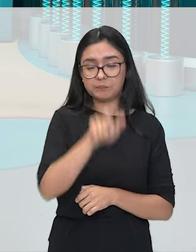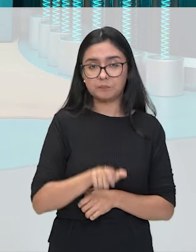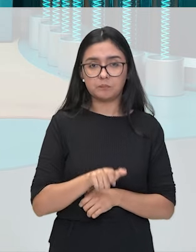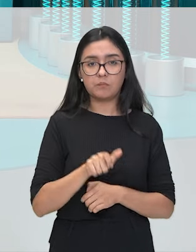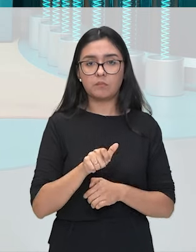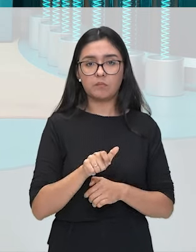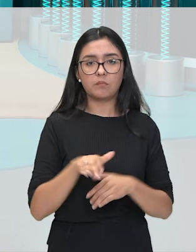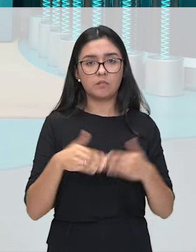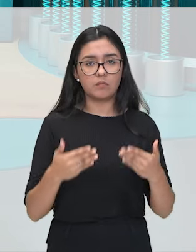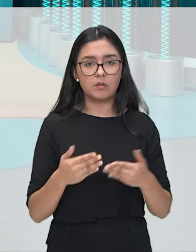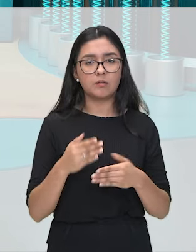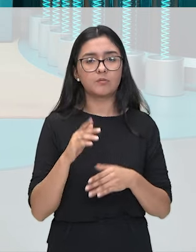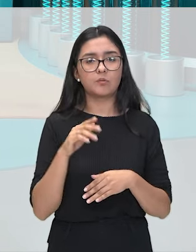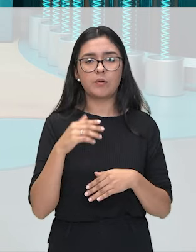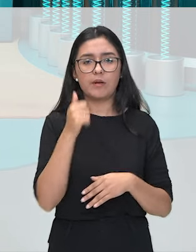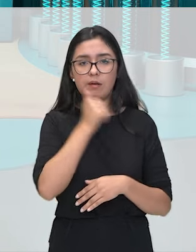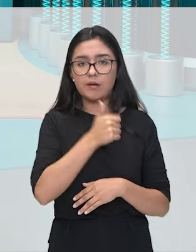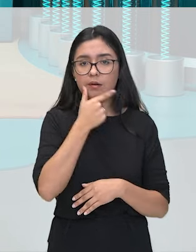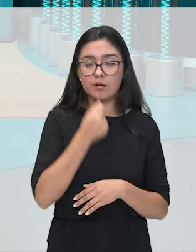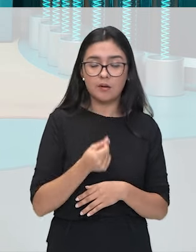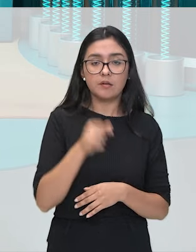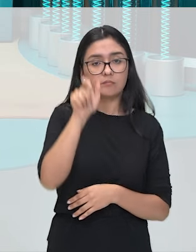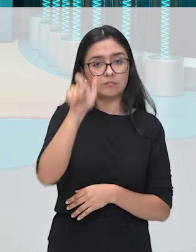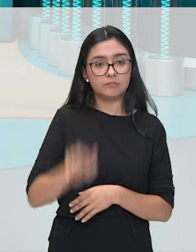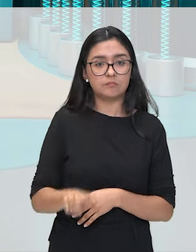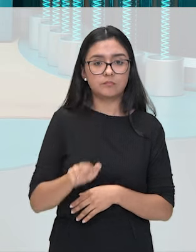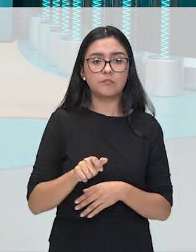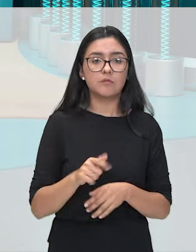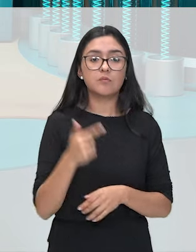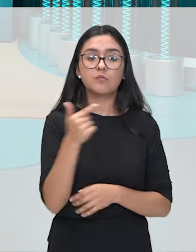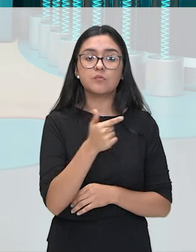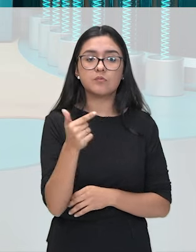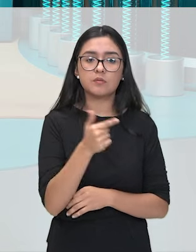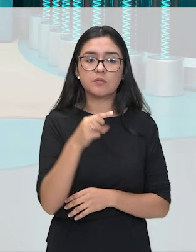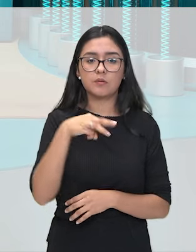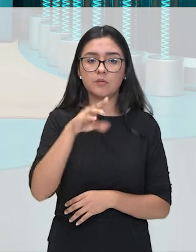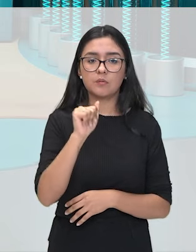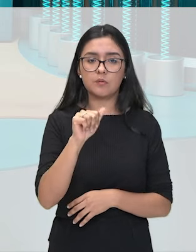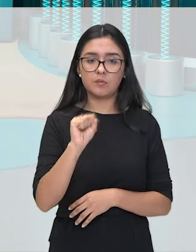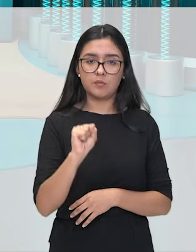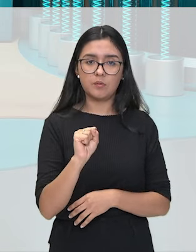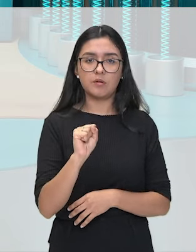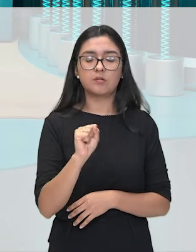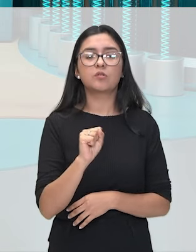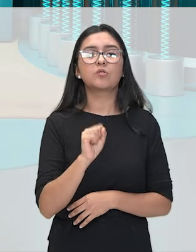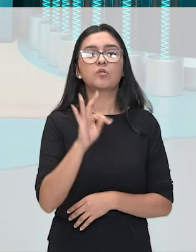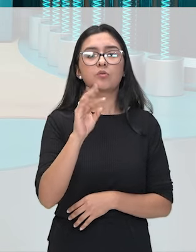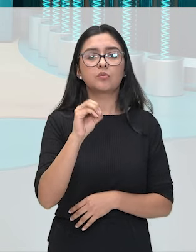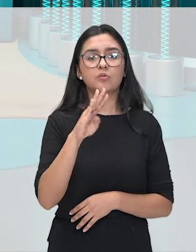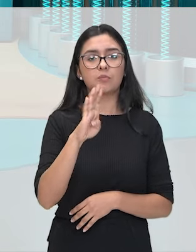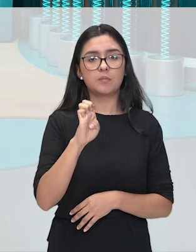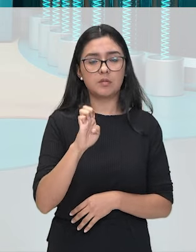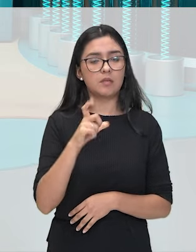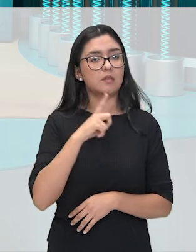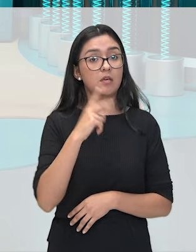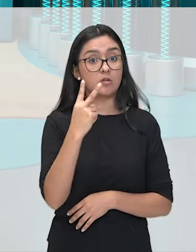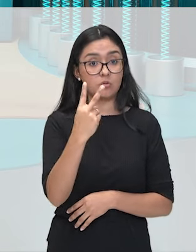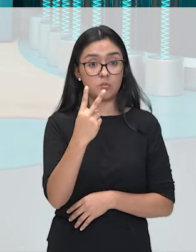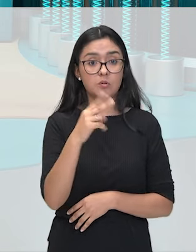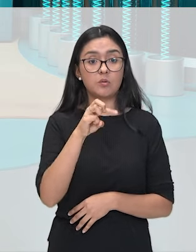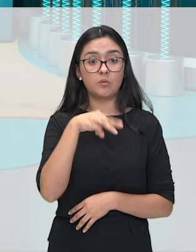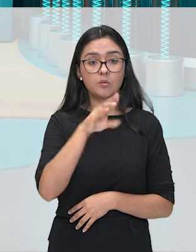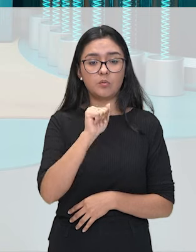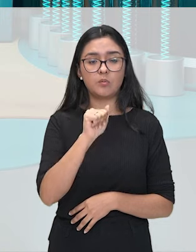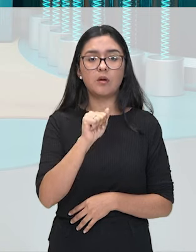sujeitos que a gente já conhece não é segundo quem é ali ó verb to be que tem as duas formas certo was